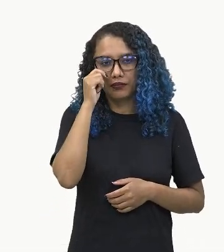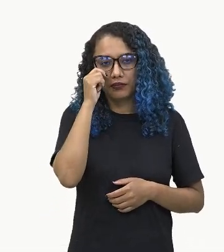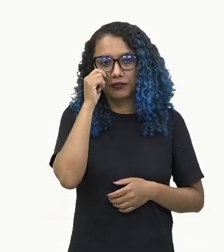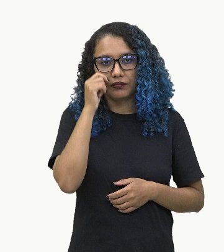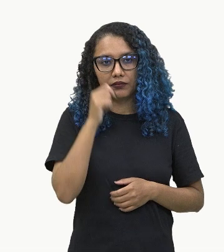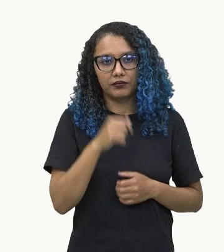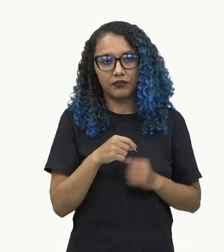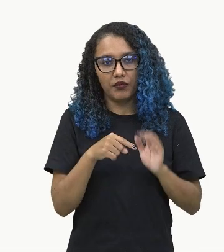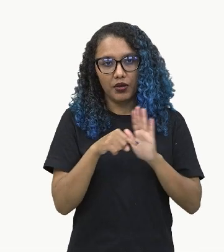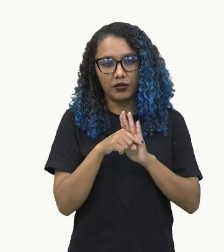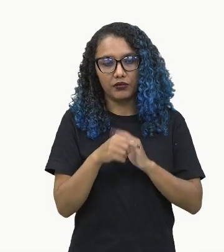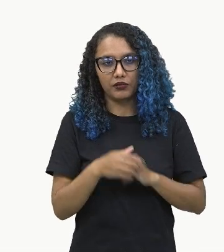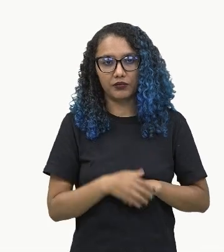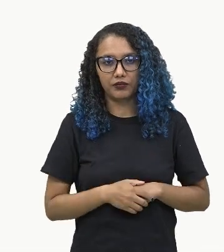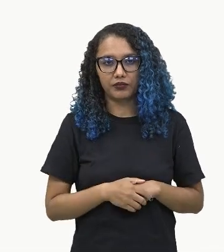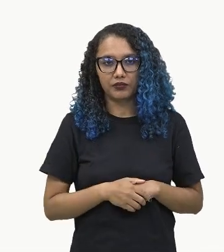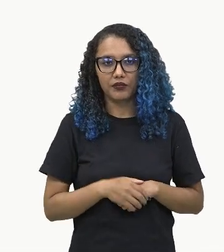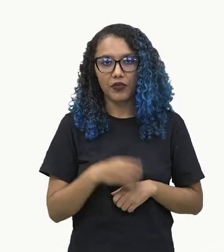menos